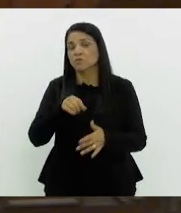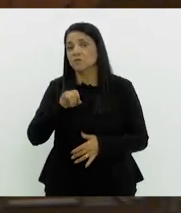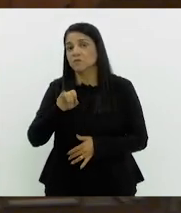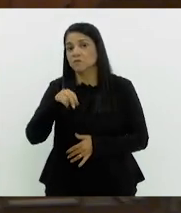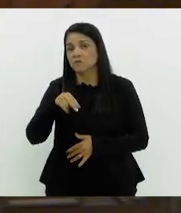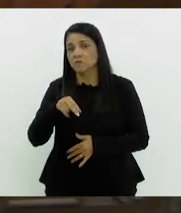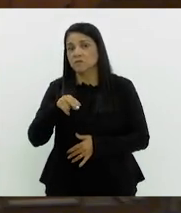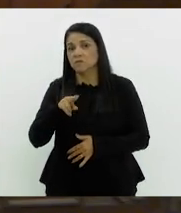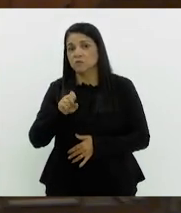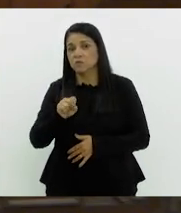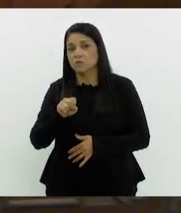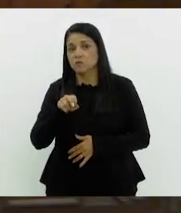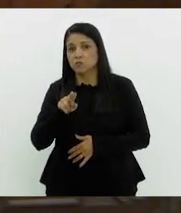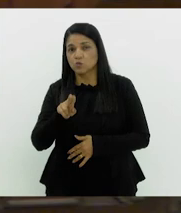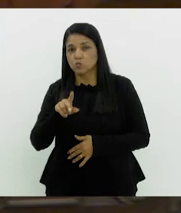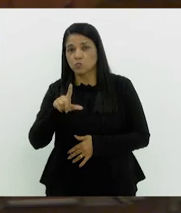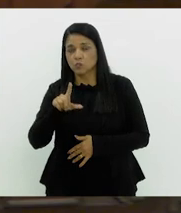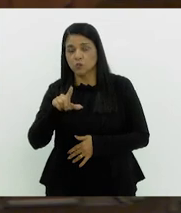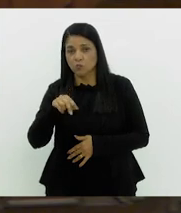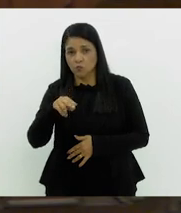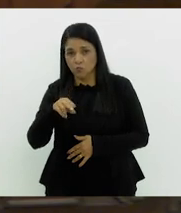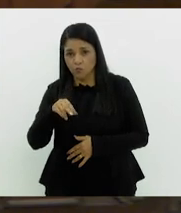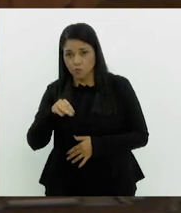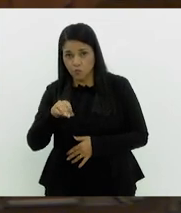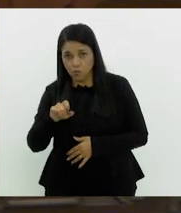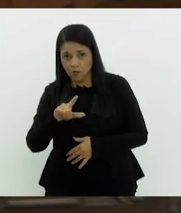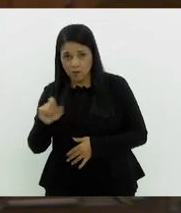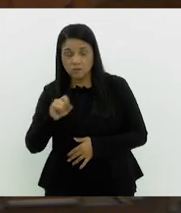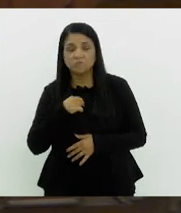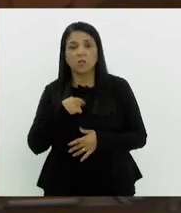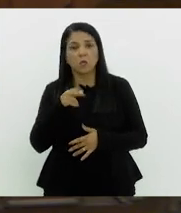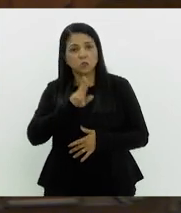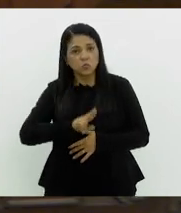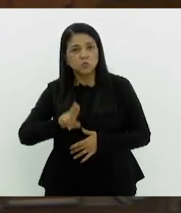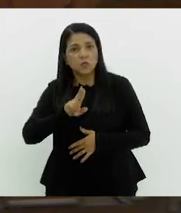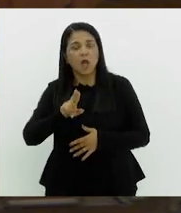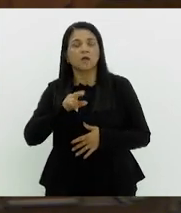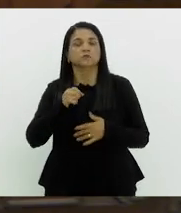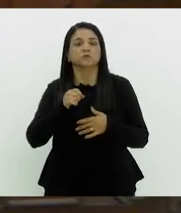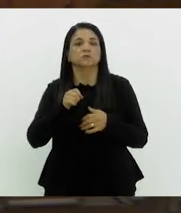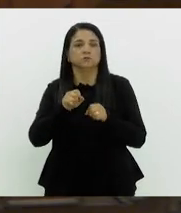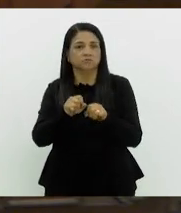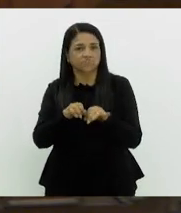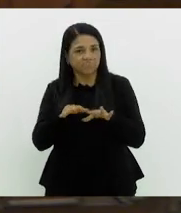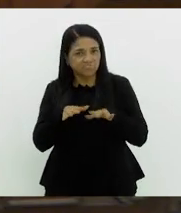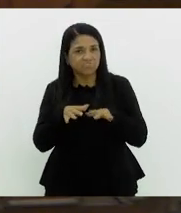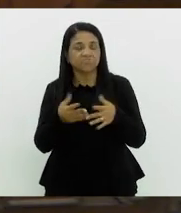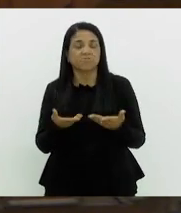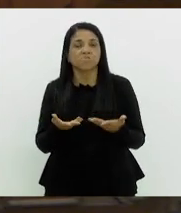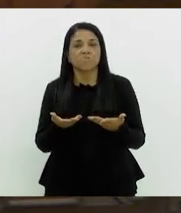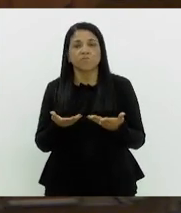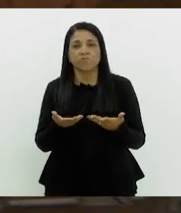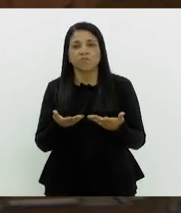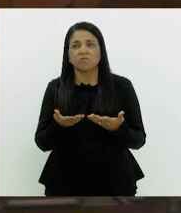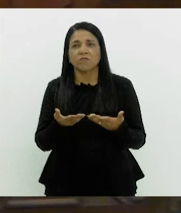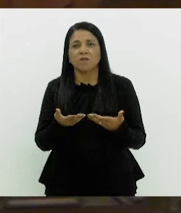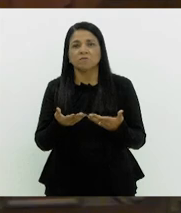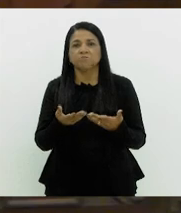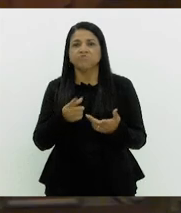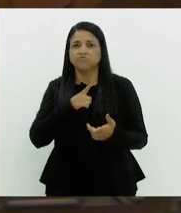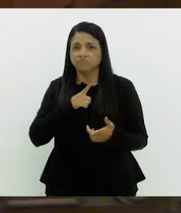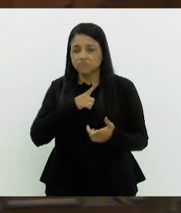Constituição e Justiça tem utilizado nas suas audiências, nas suas sessões, e isso tem, de certo modo, na